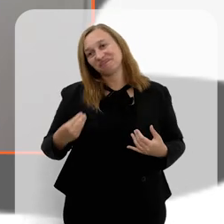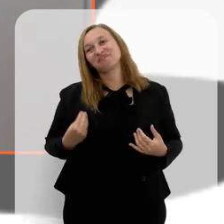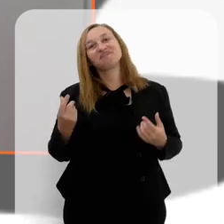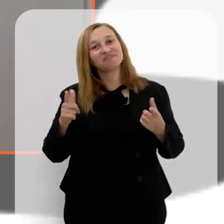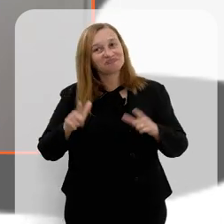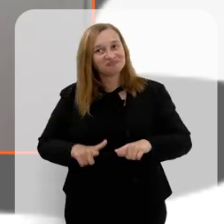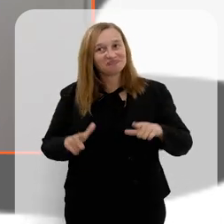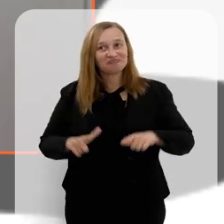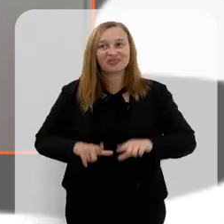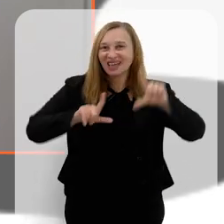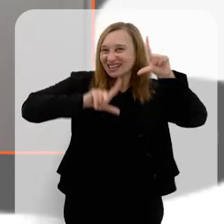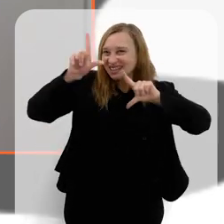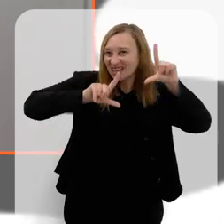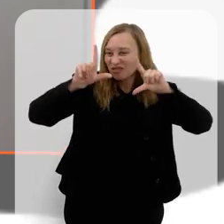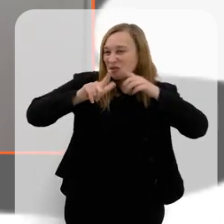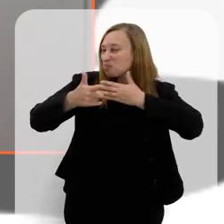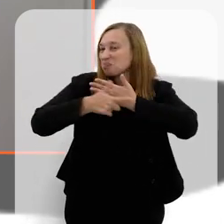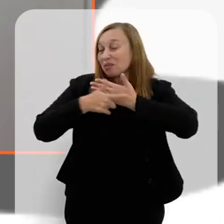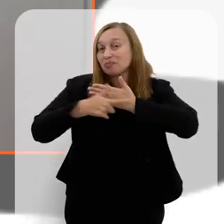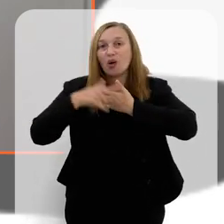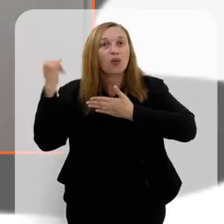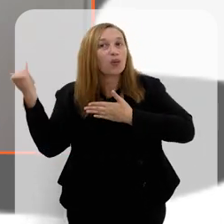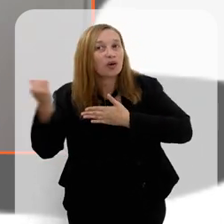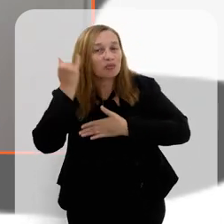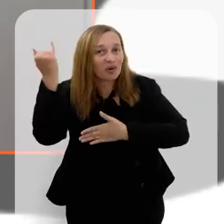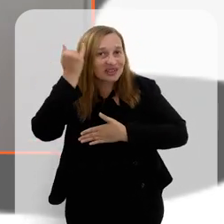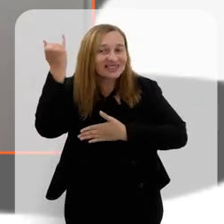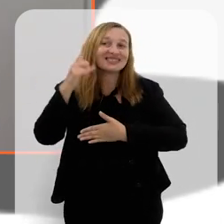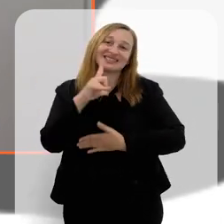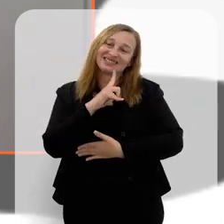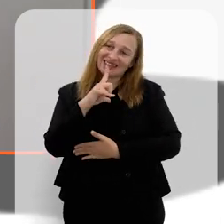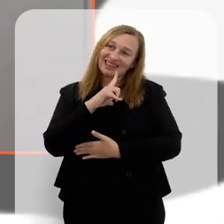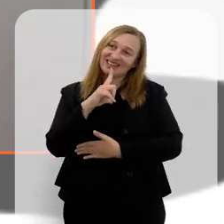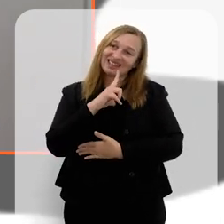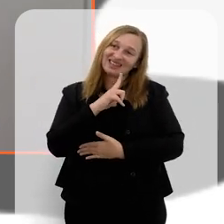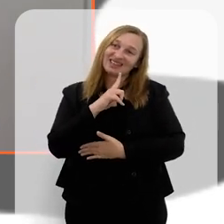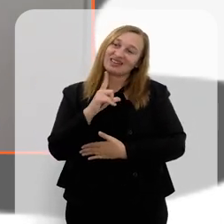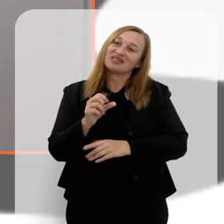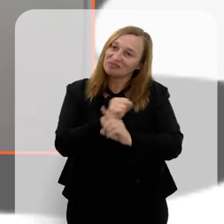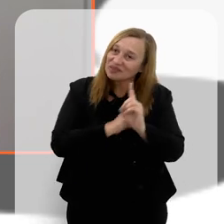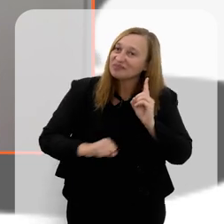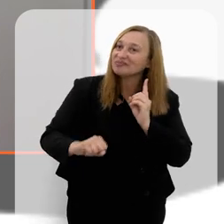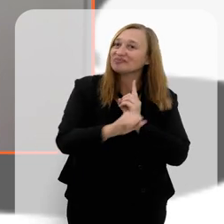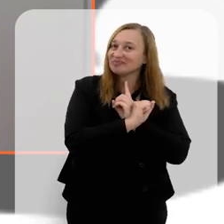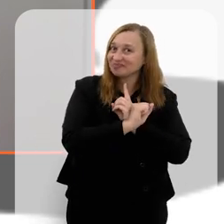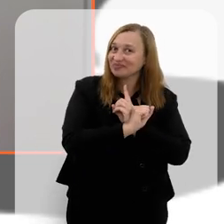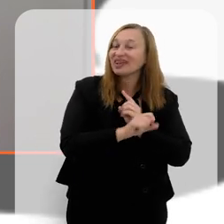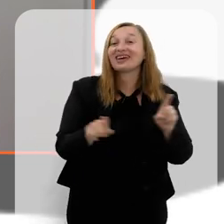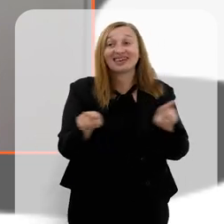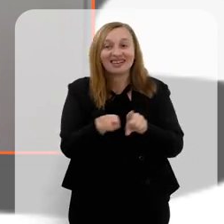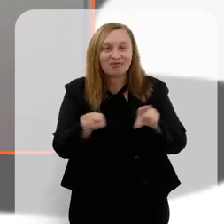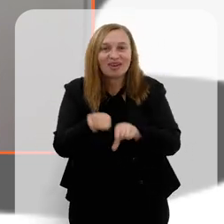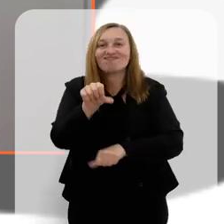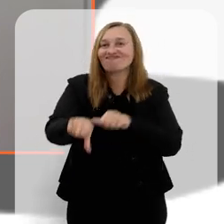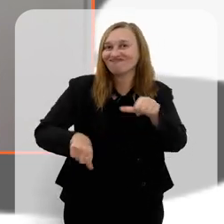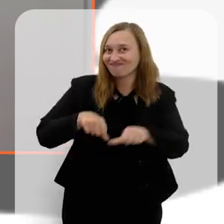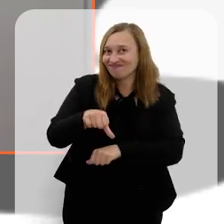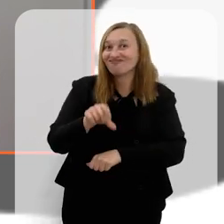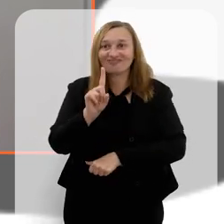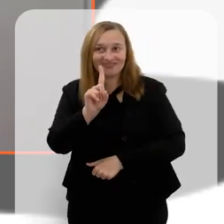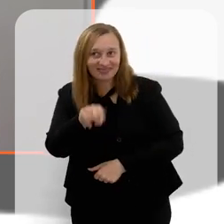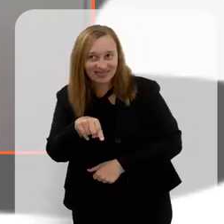para mim estar aqui. E essa TV que tem um papel tão importante, né, para a nossa sociedade, que também